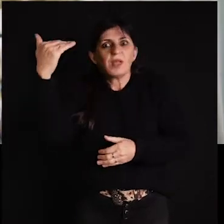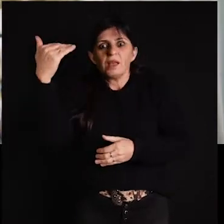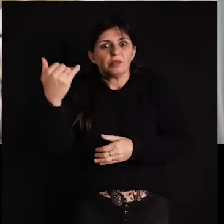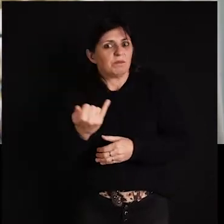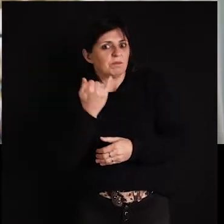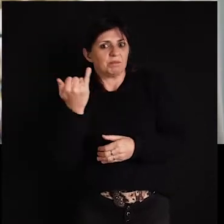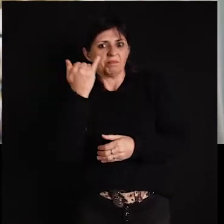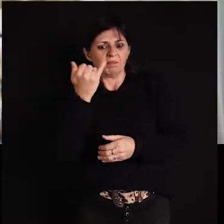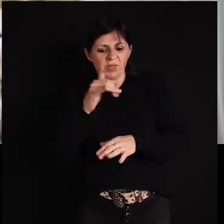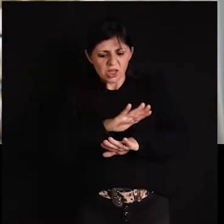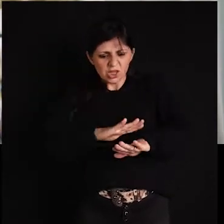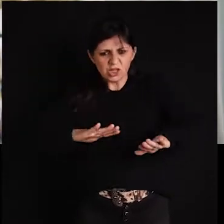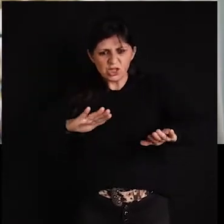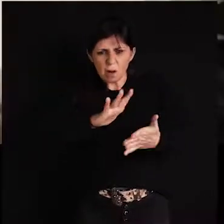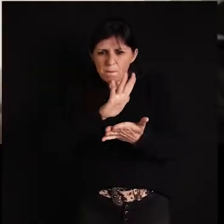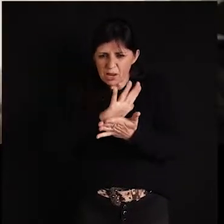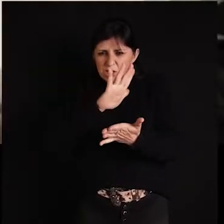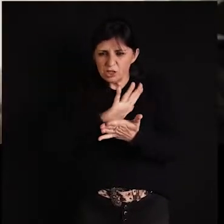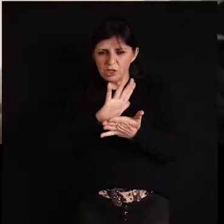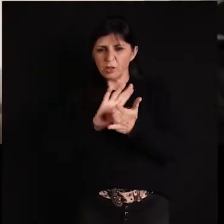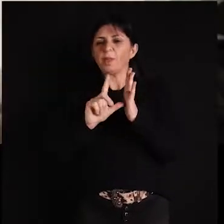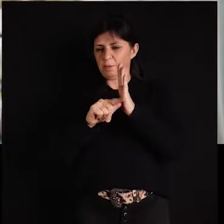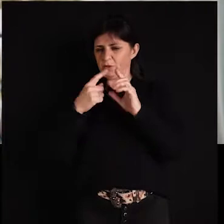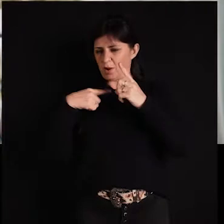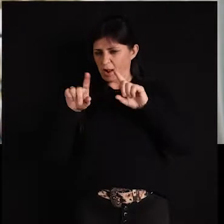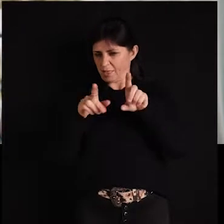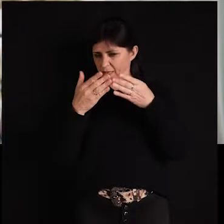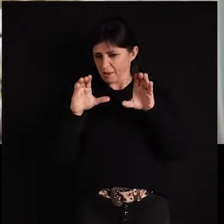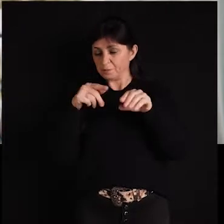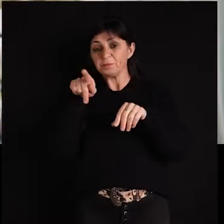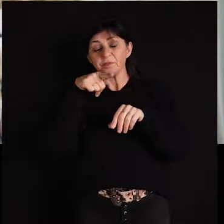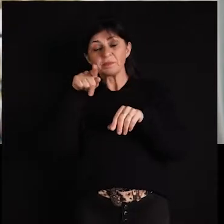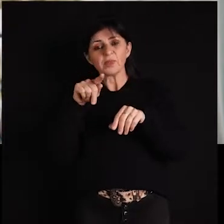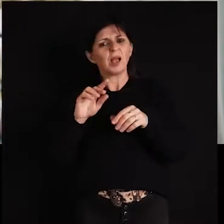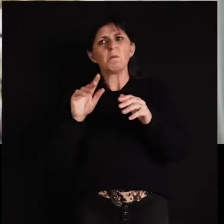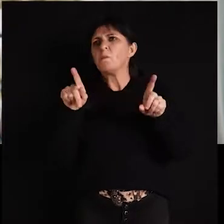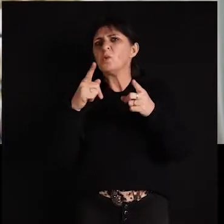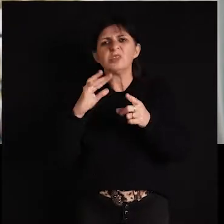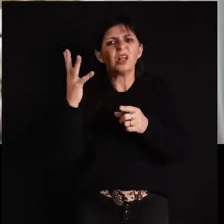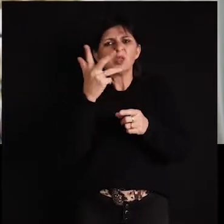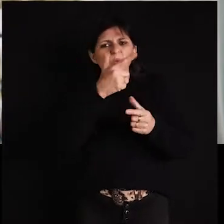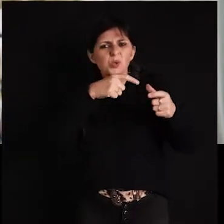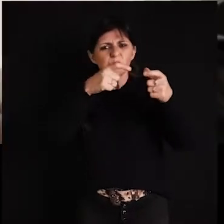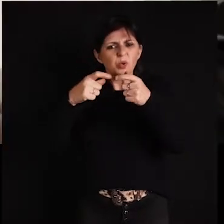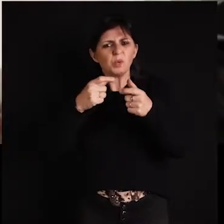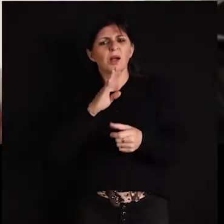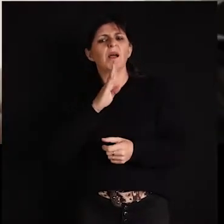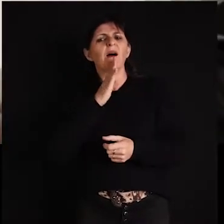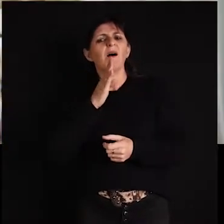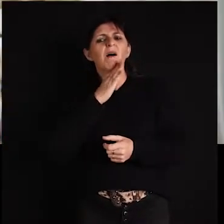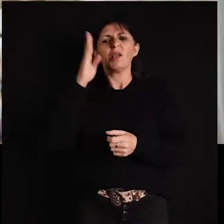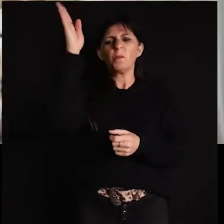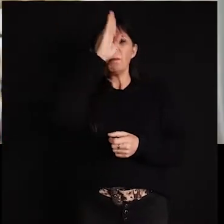de Chão Batido, que depois nós vamos fazer para vocês. A música estourou em todas as partes, todo o Brasil, onde tem a gauchada, pelo